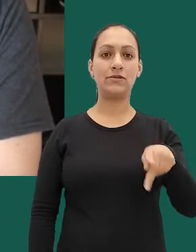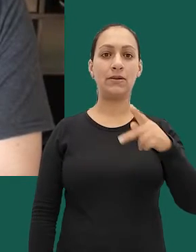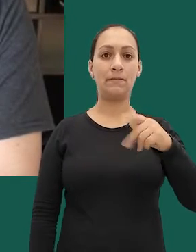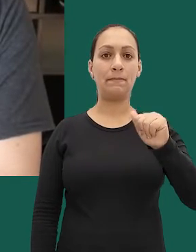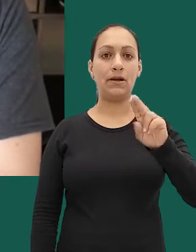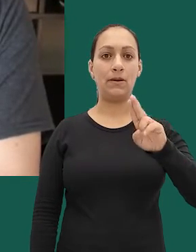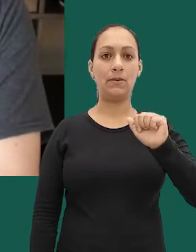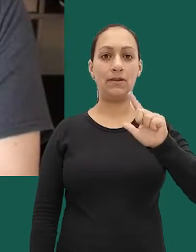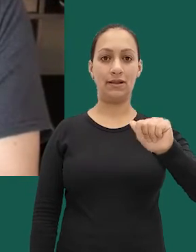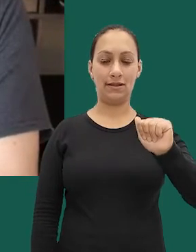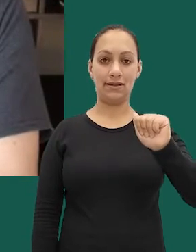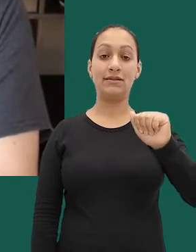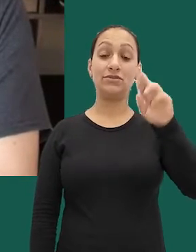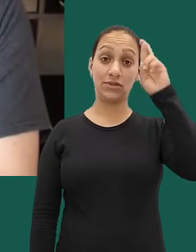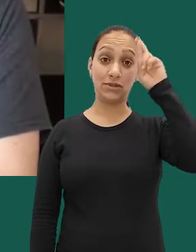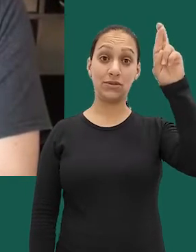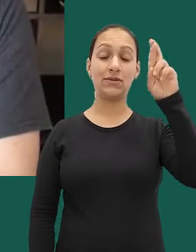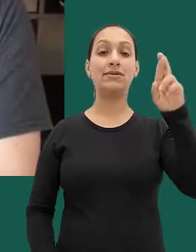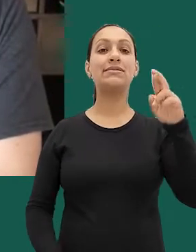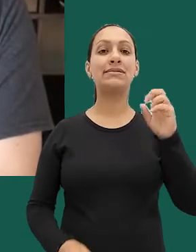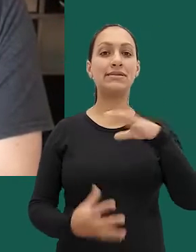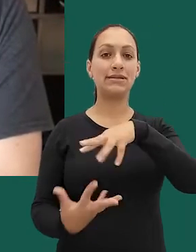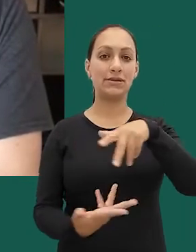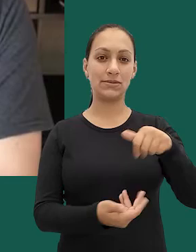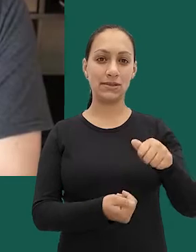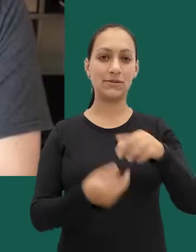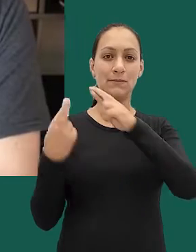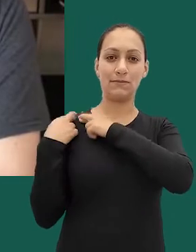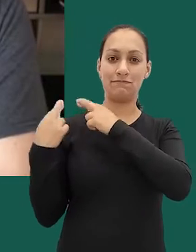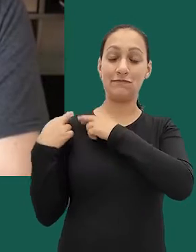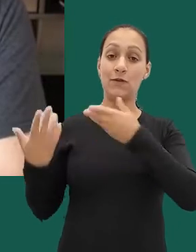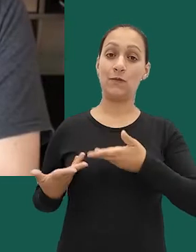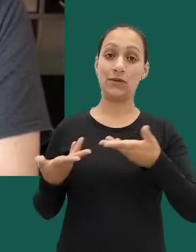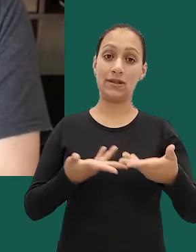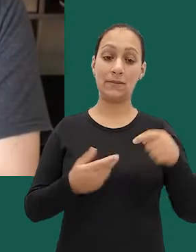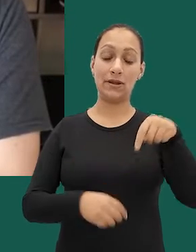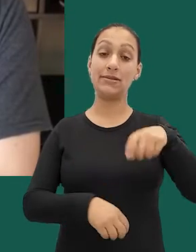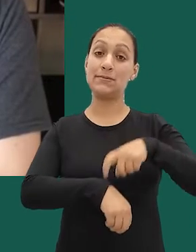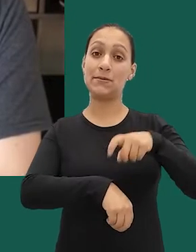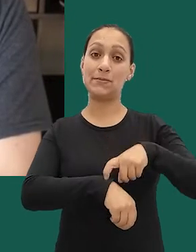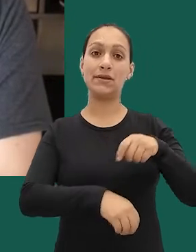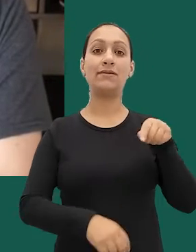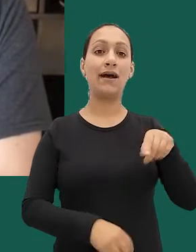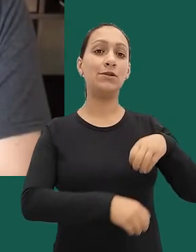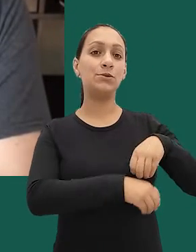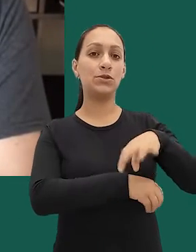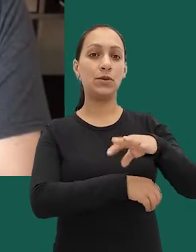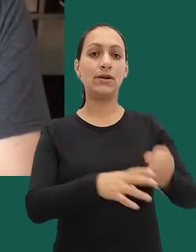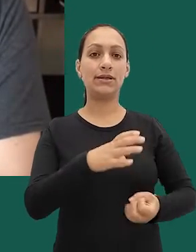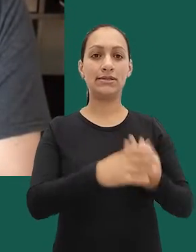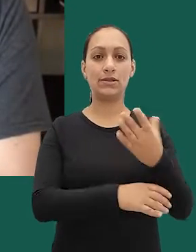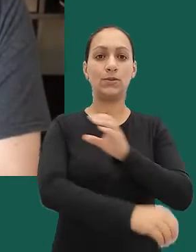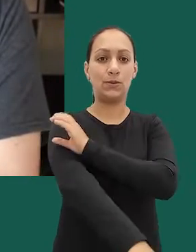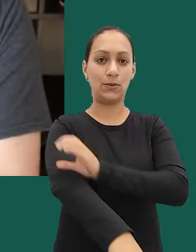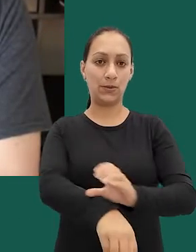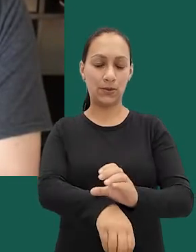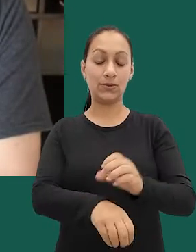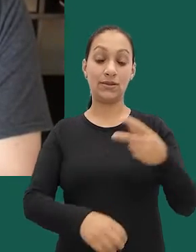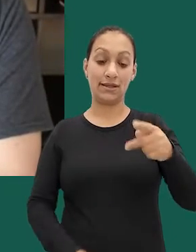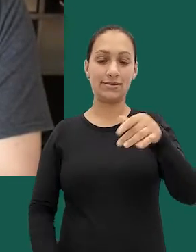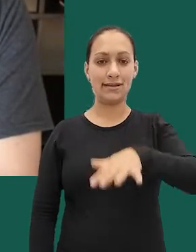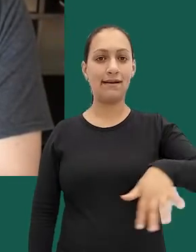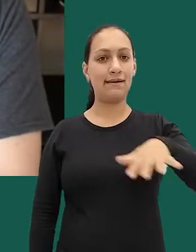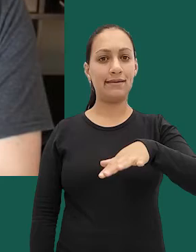por nos convidar para esse momento. Ela que sugeriu a criação de um curso nessa área de relações internacionais, de carreira